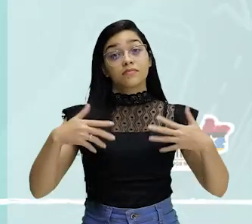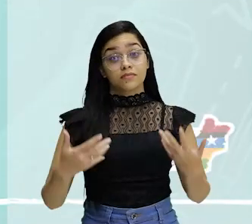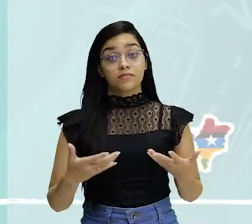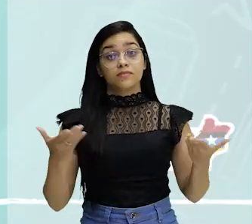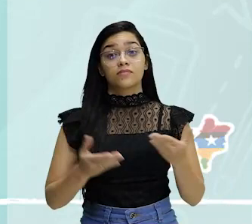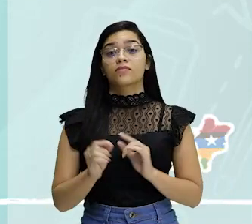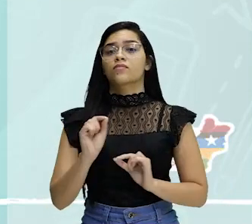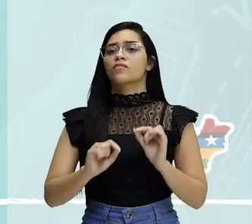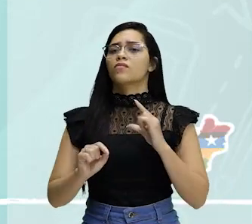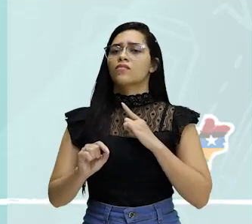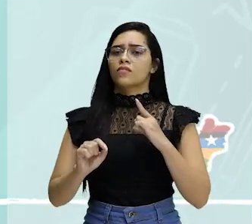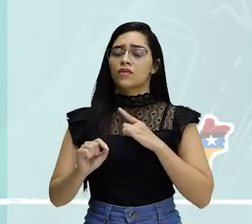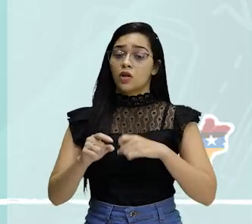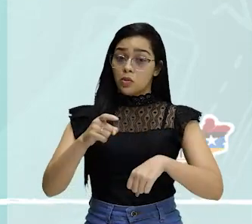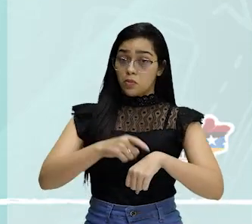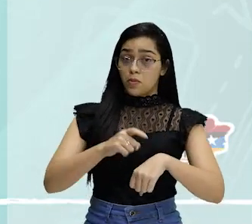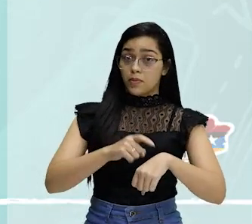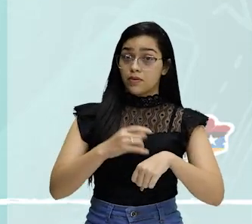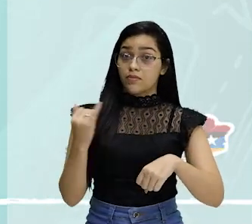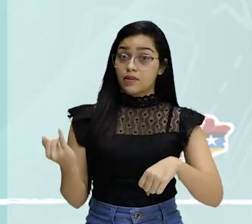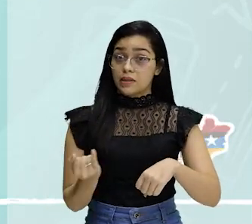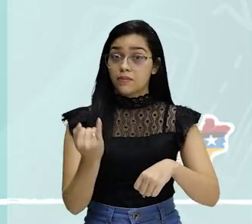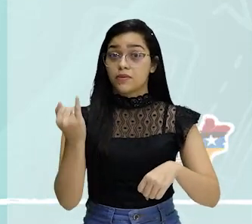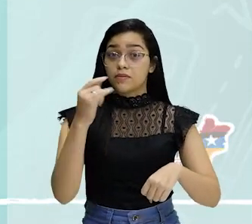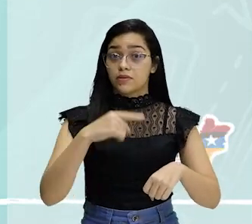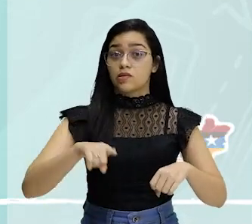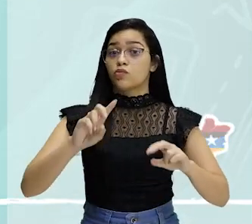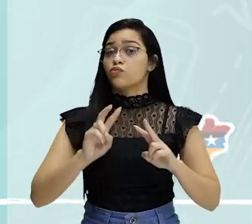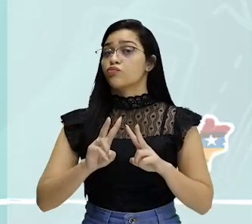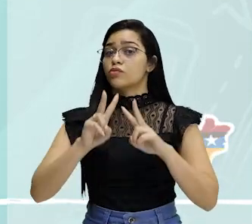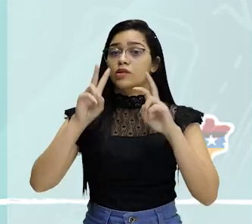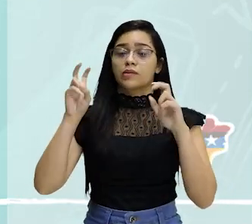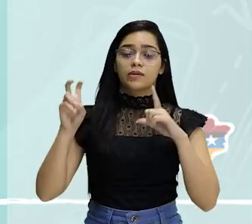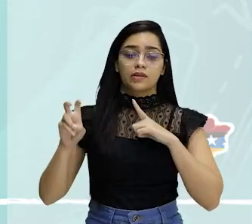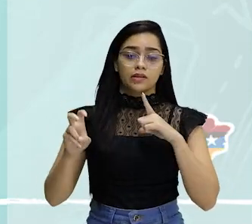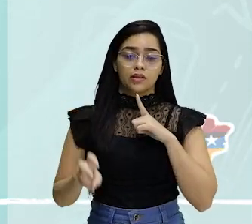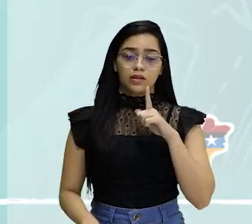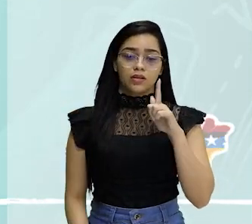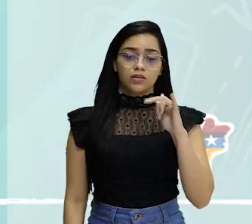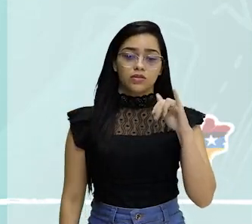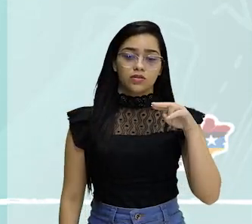agora essa parte é um momento muito importante do assunto aqui de